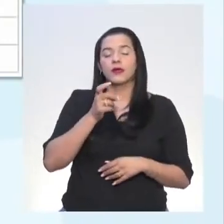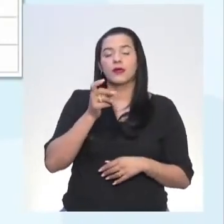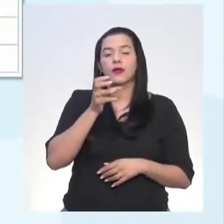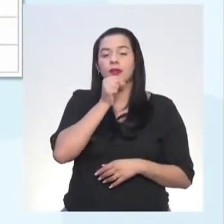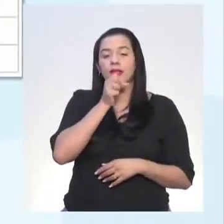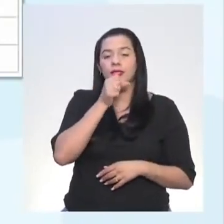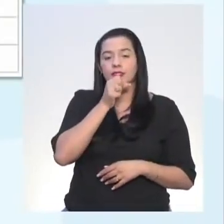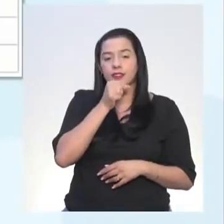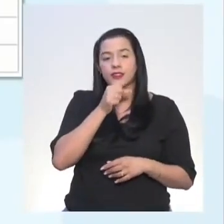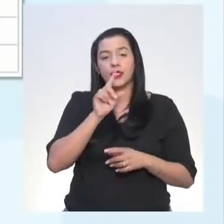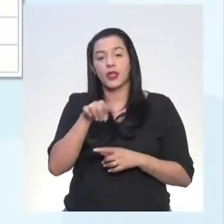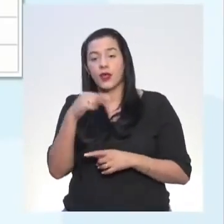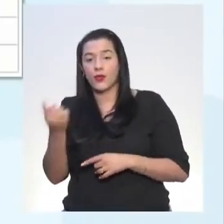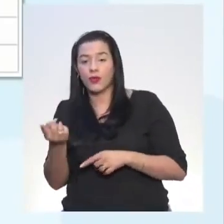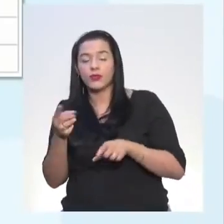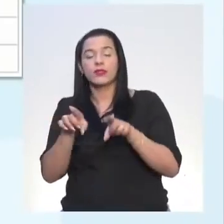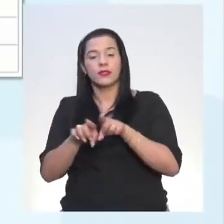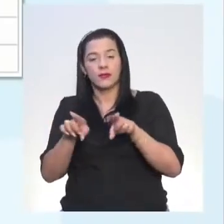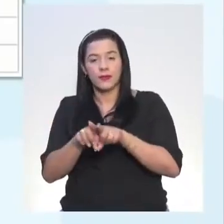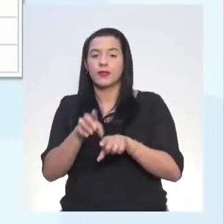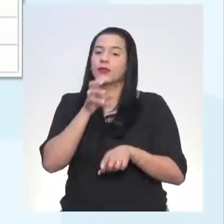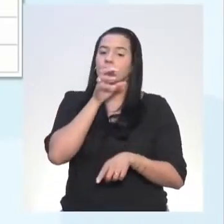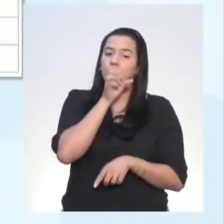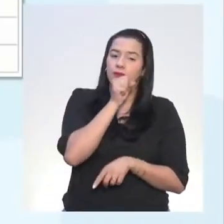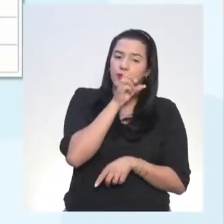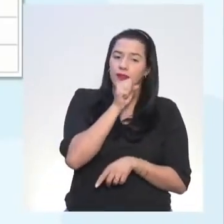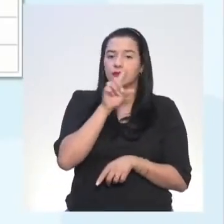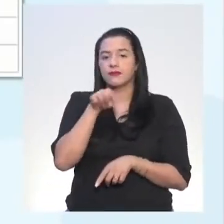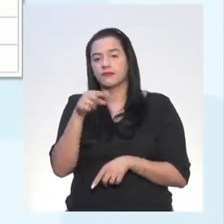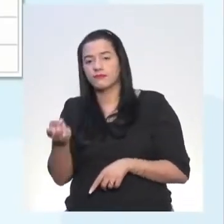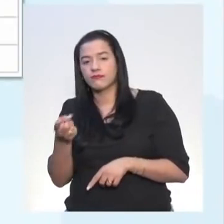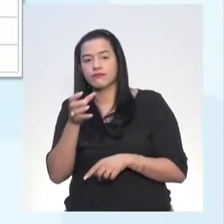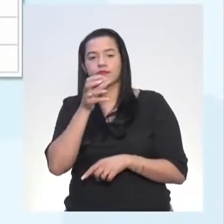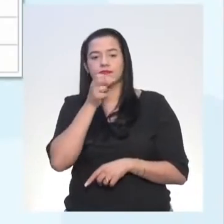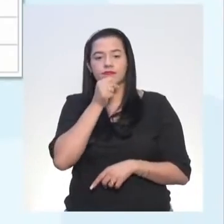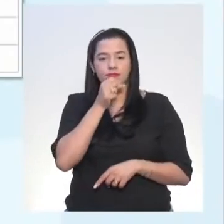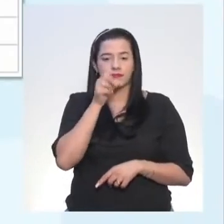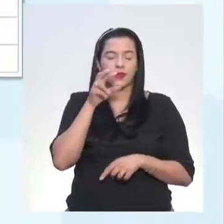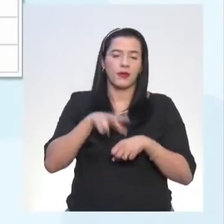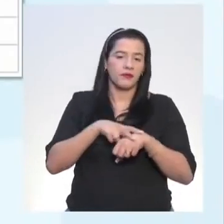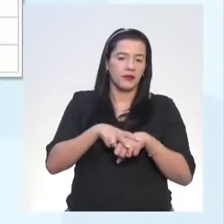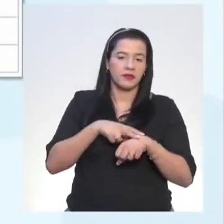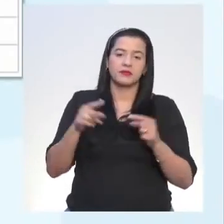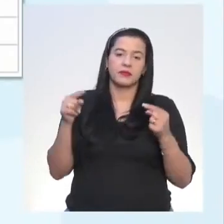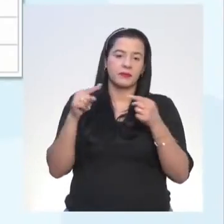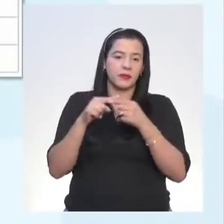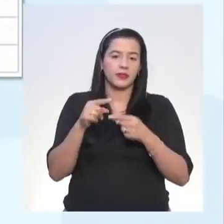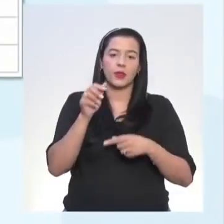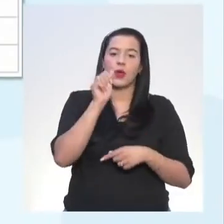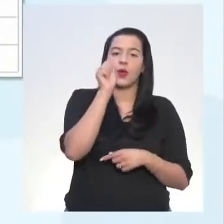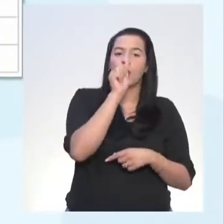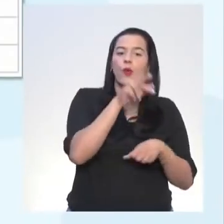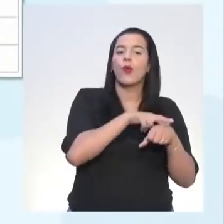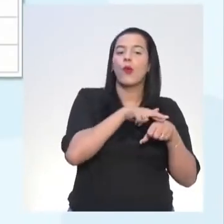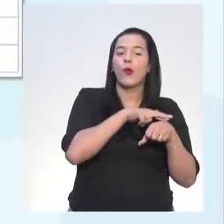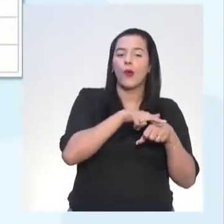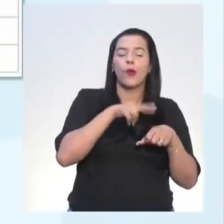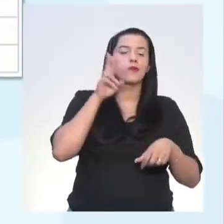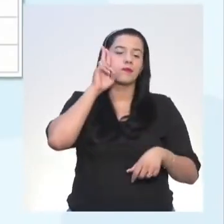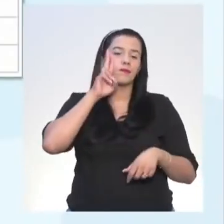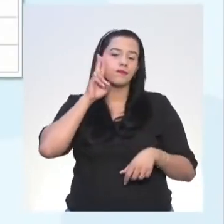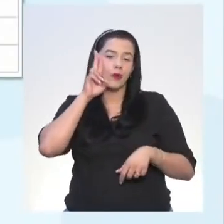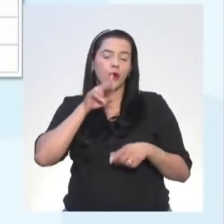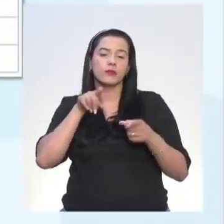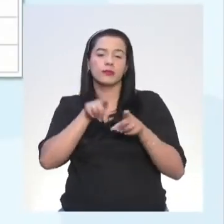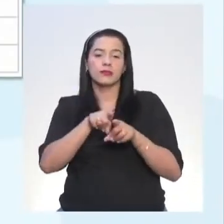outra figura. E do verde até o rosa é igual o verde até o rosa da outra também, né? Então, de forma assim bem intuitiva, a gente